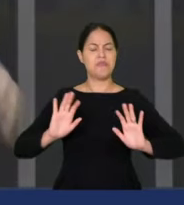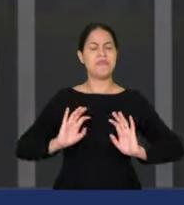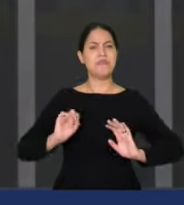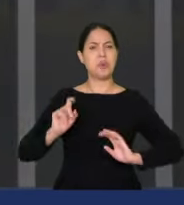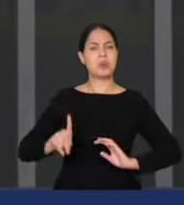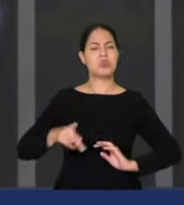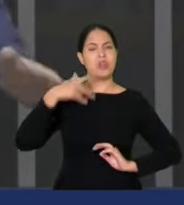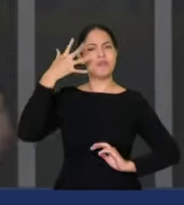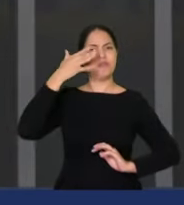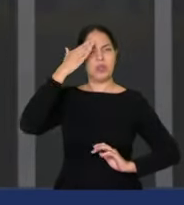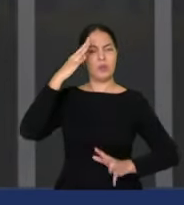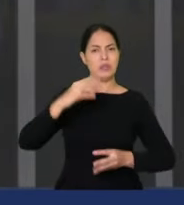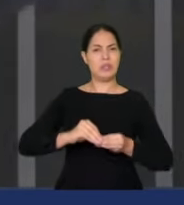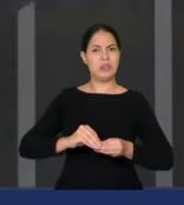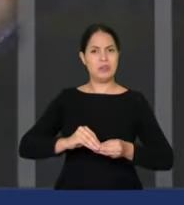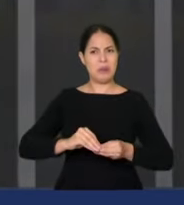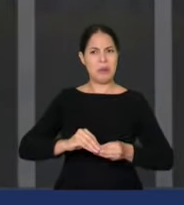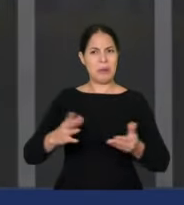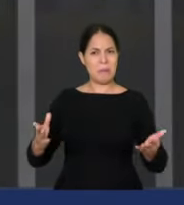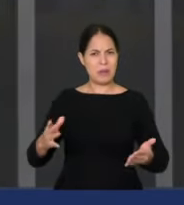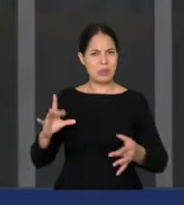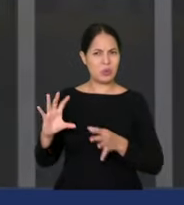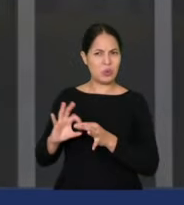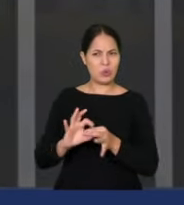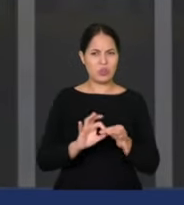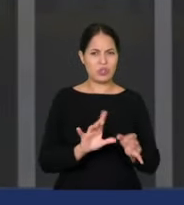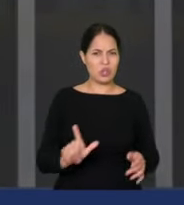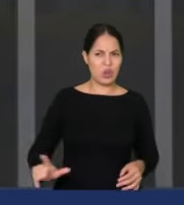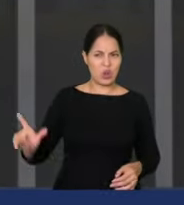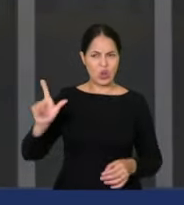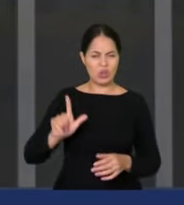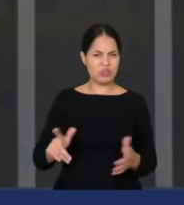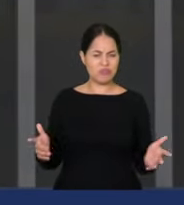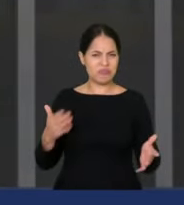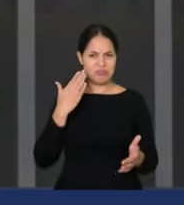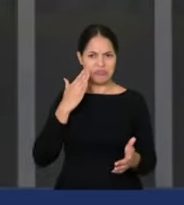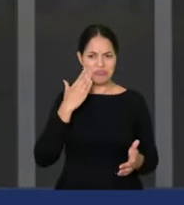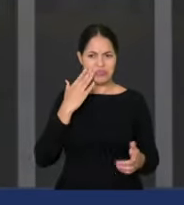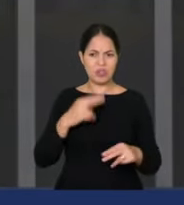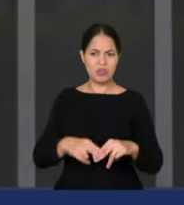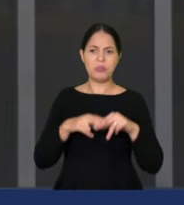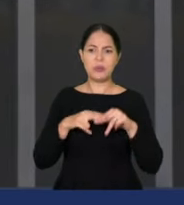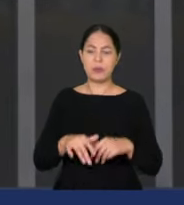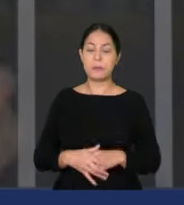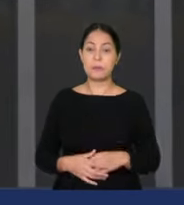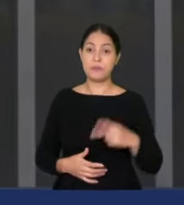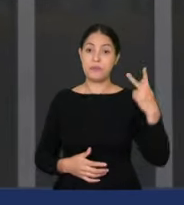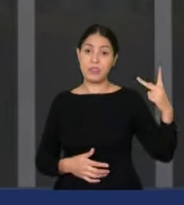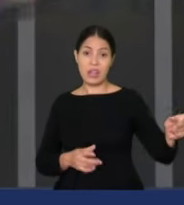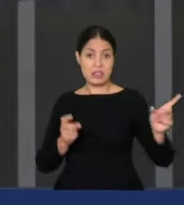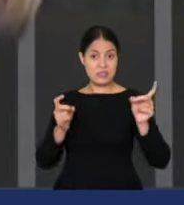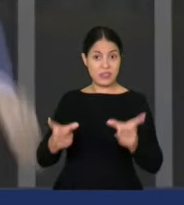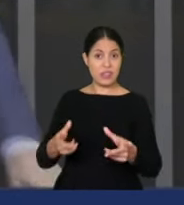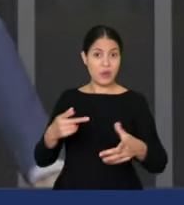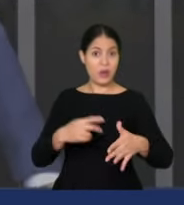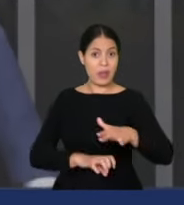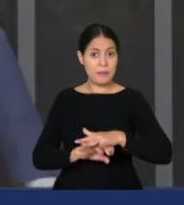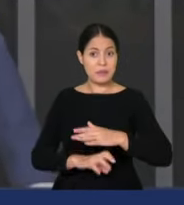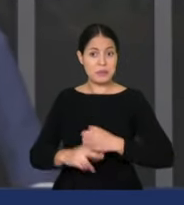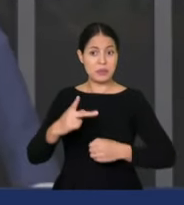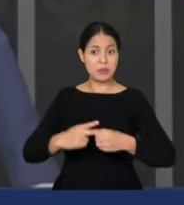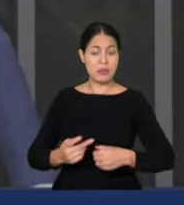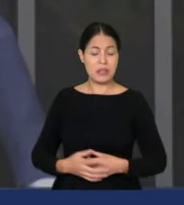Porque vem defender a não privatização. Pô, já vendeu, eles venderam. Roubaram e agora vem criticar a política de preço causada por tudo que